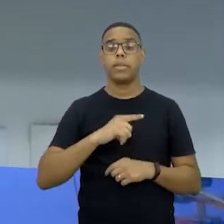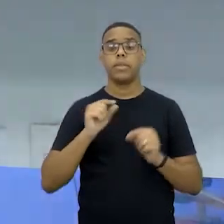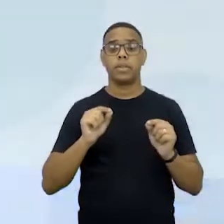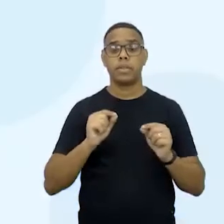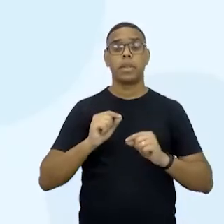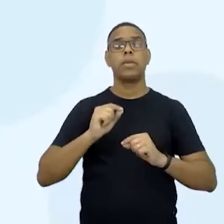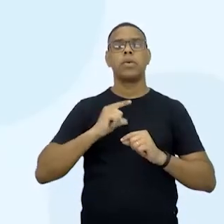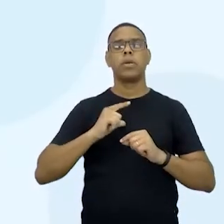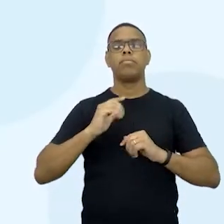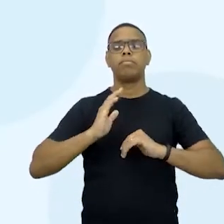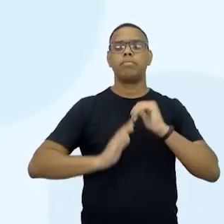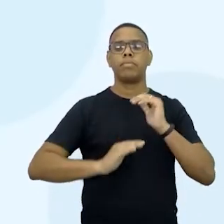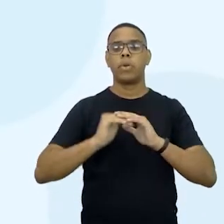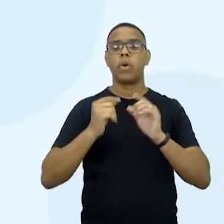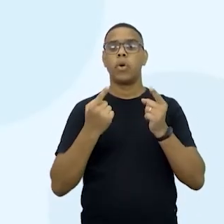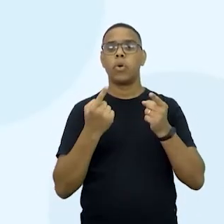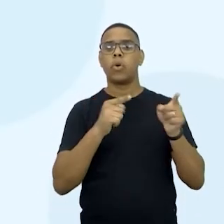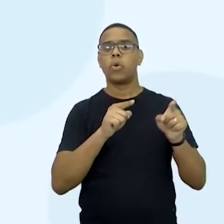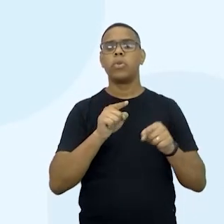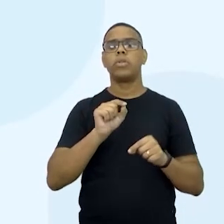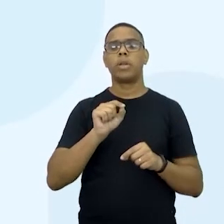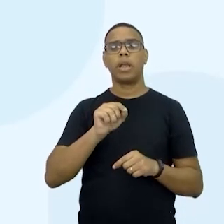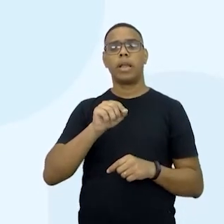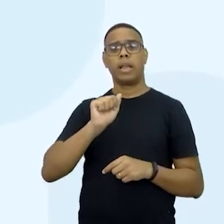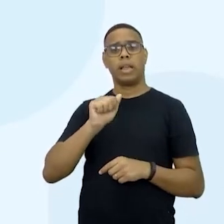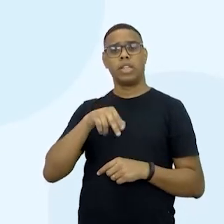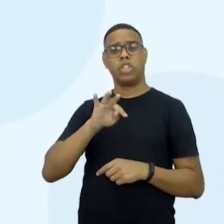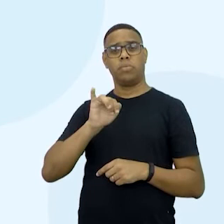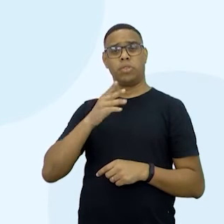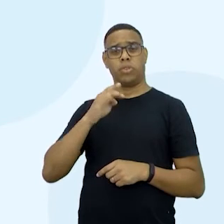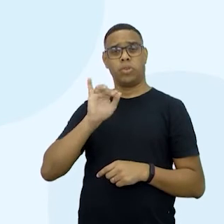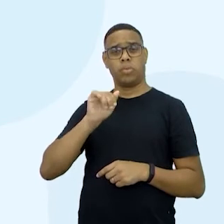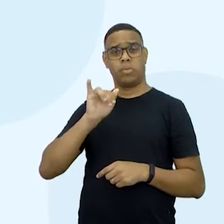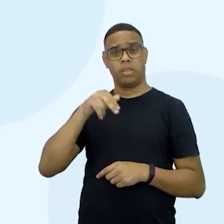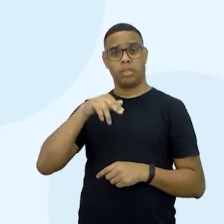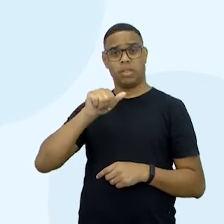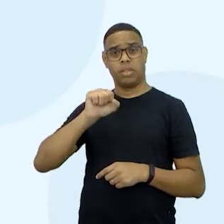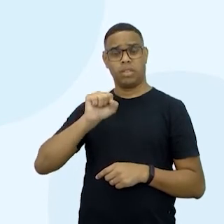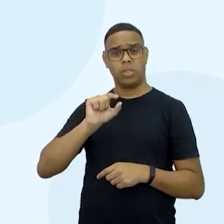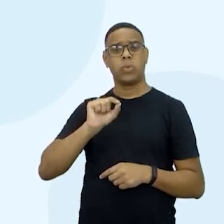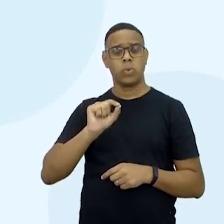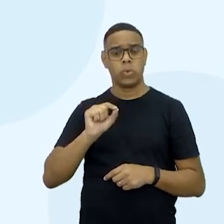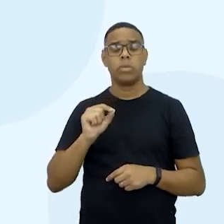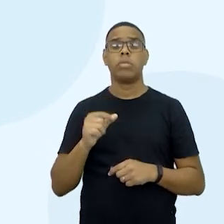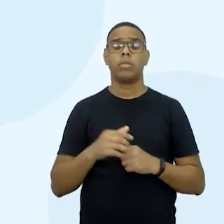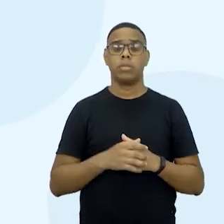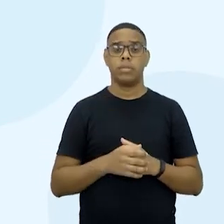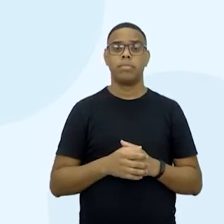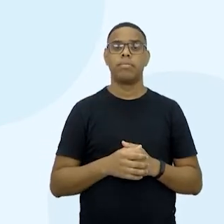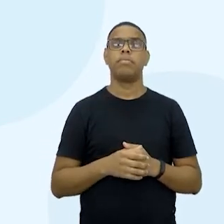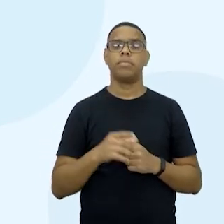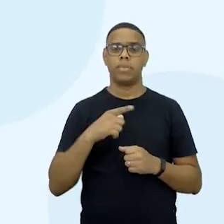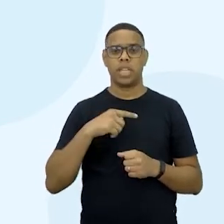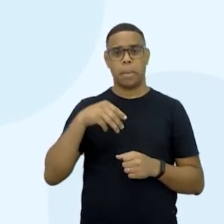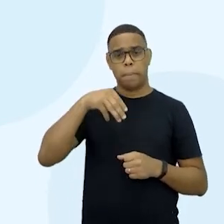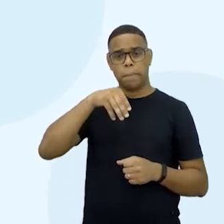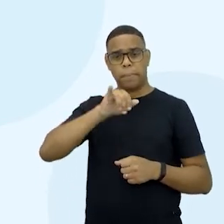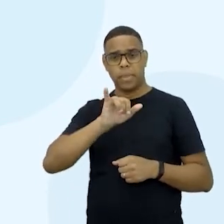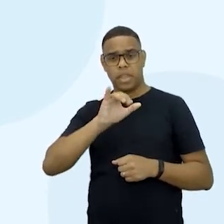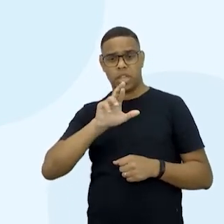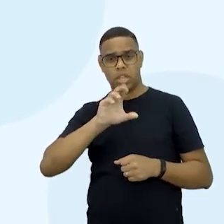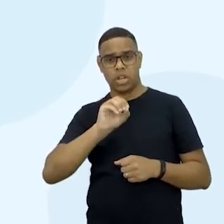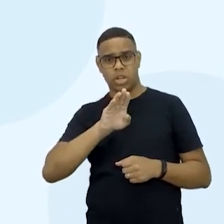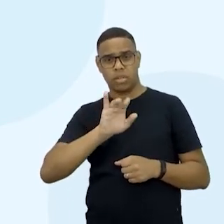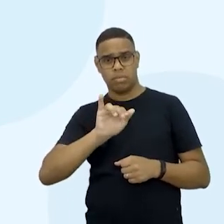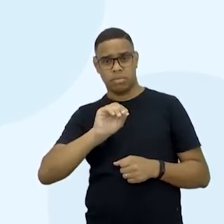gente chama de práticas antimicrobianas ou seja muitas tem muitos dos micróbios né